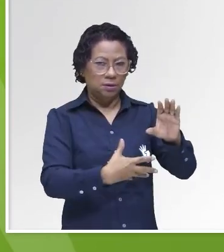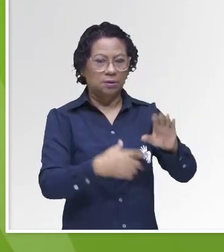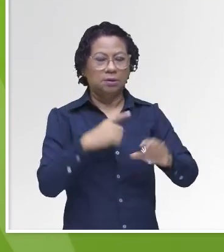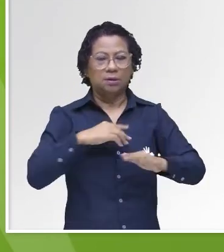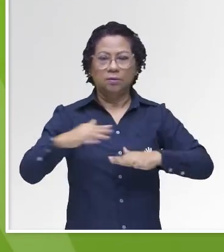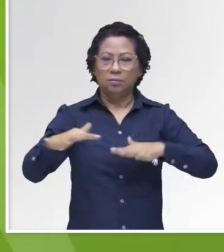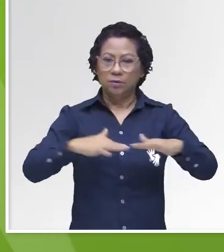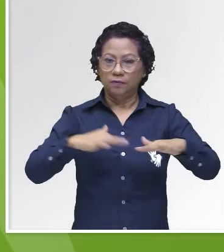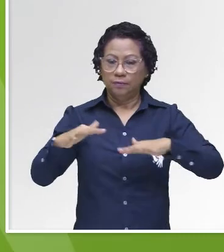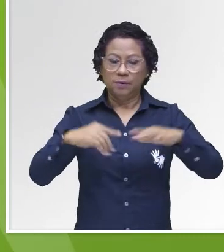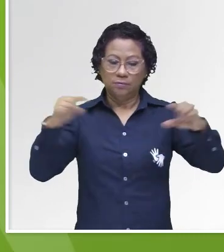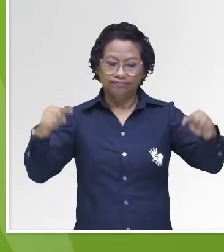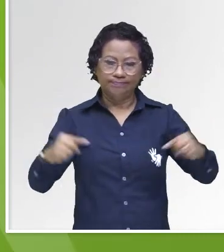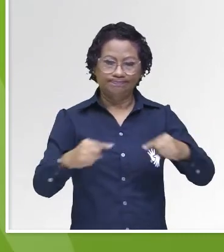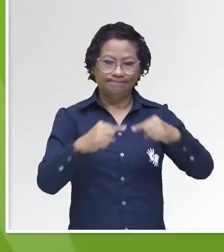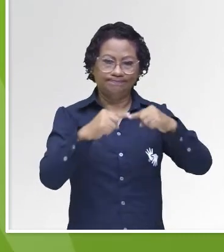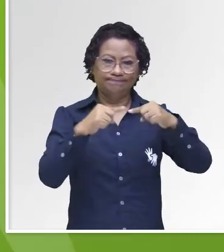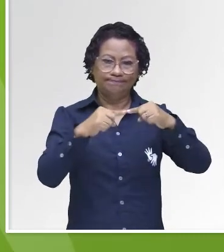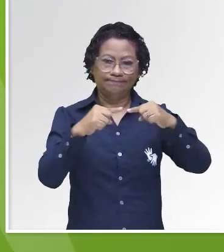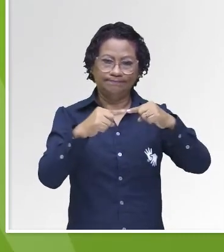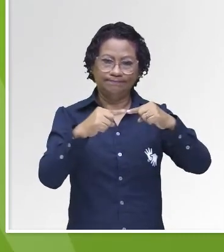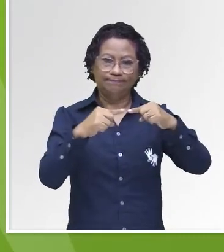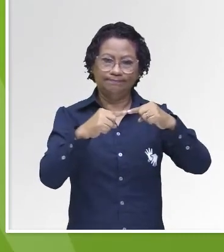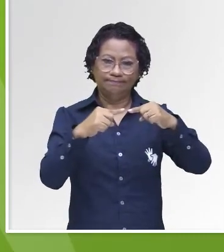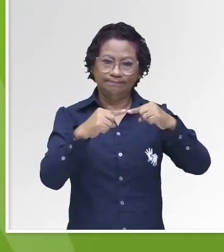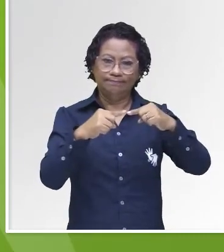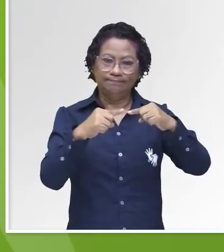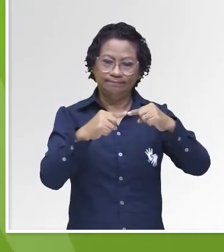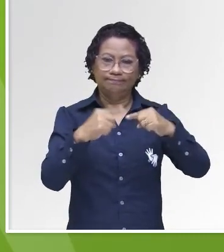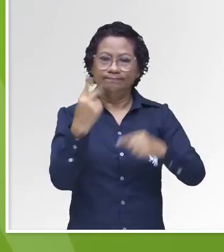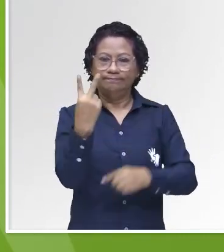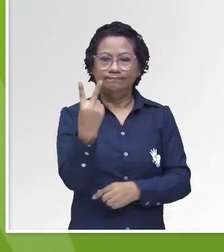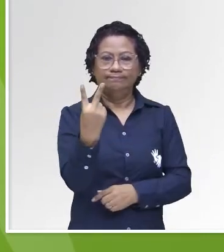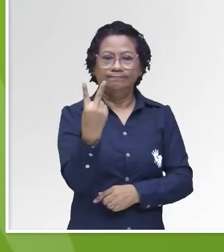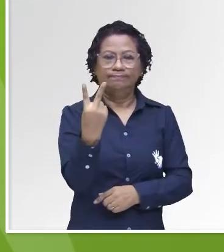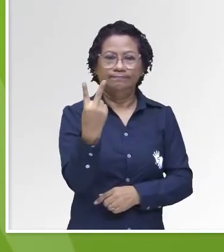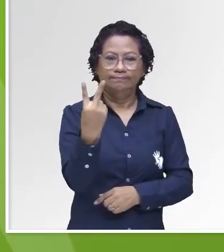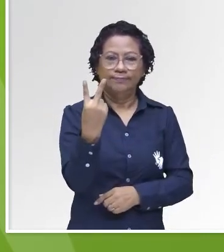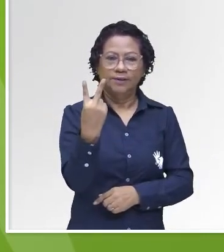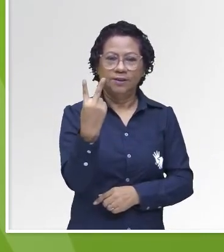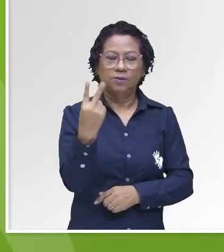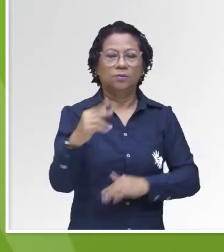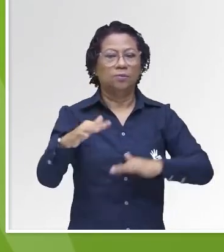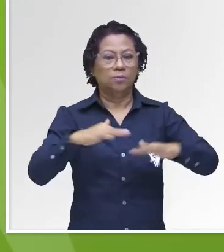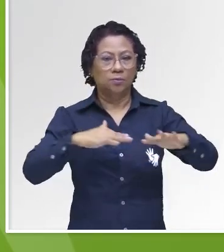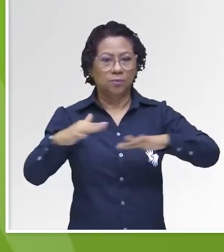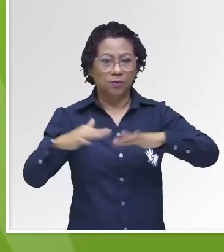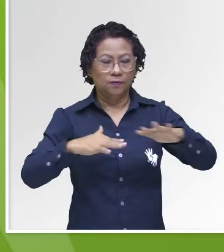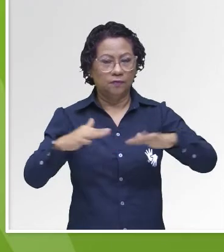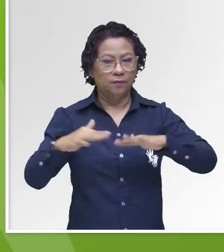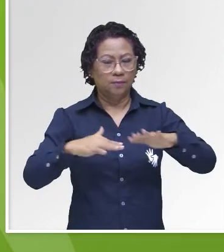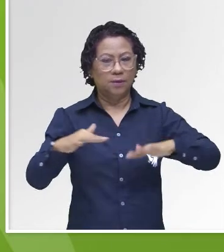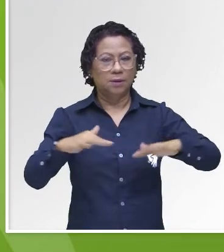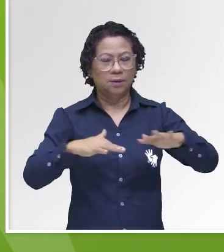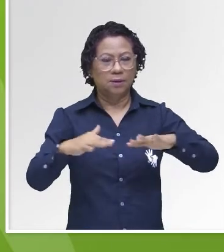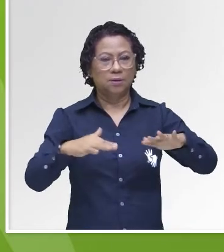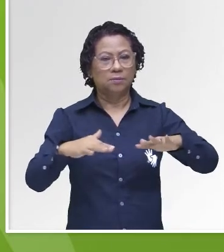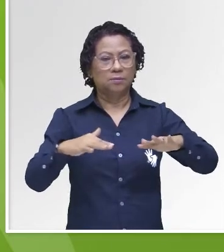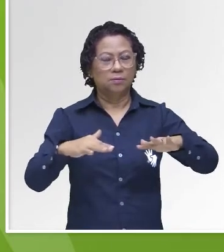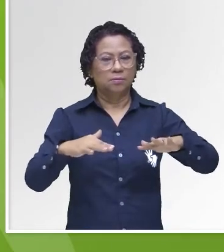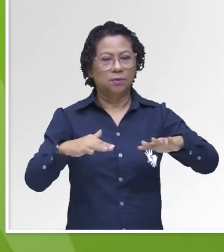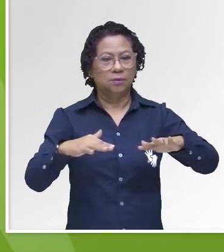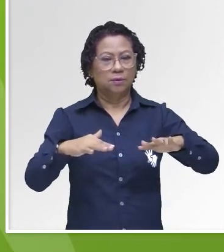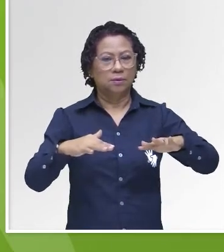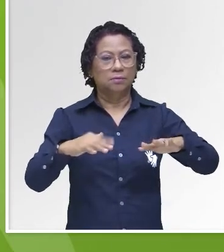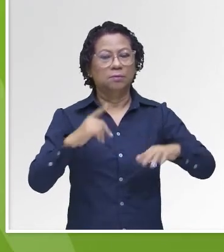da combinação, como eu falei, olha, da combinação de dois movimentos simultâneos. Se são dois